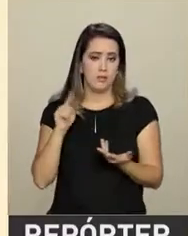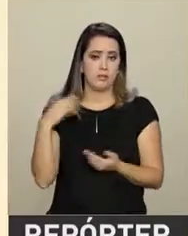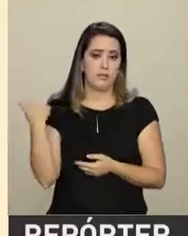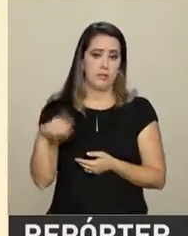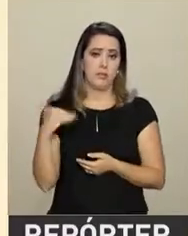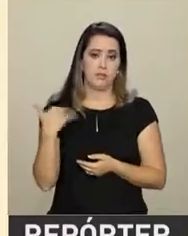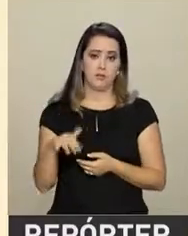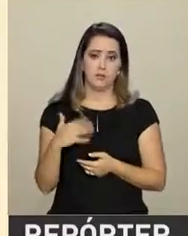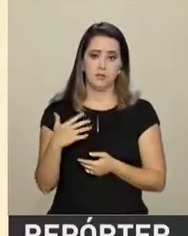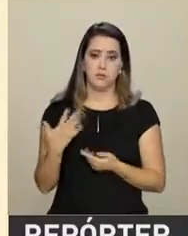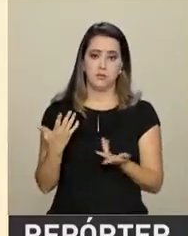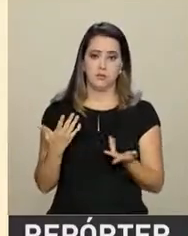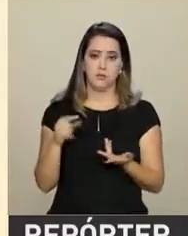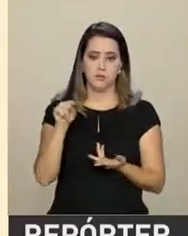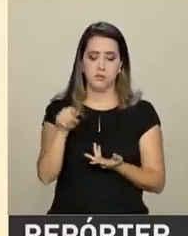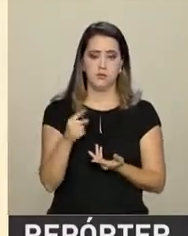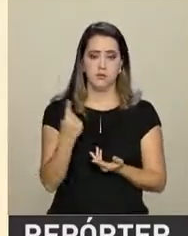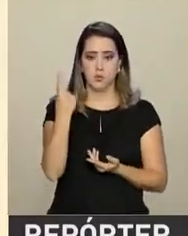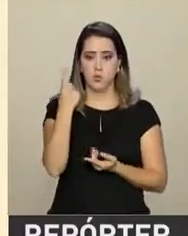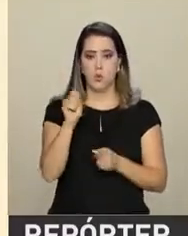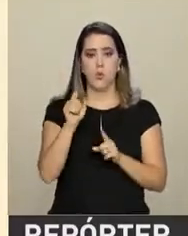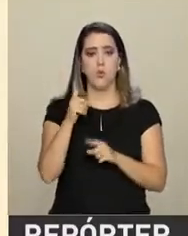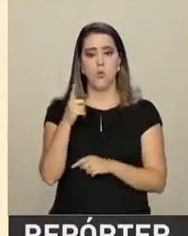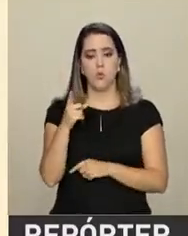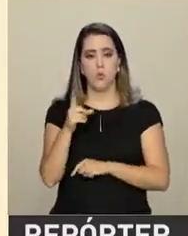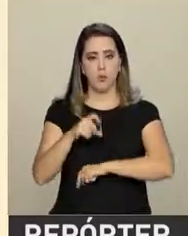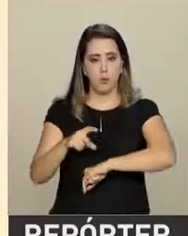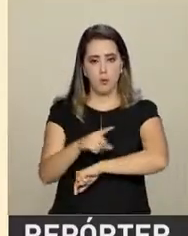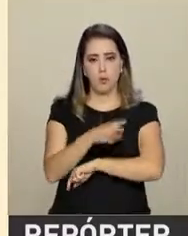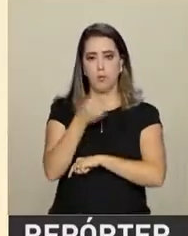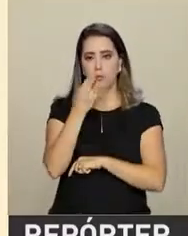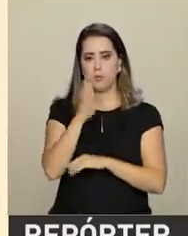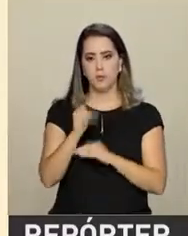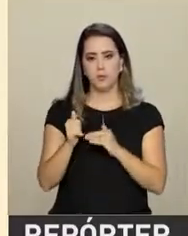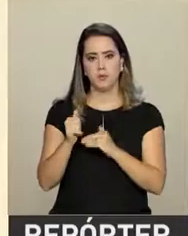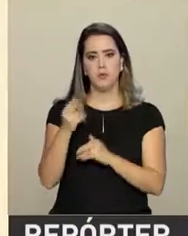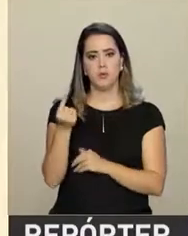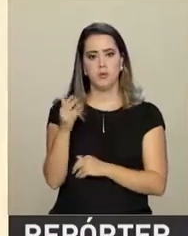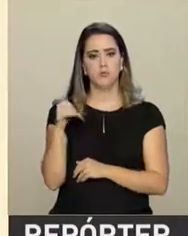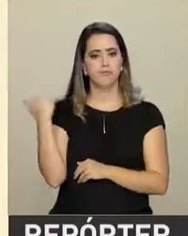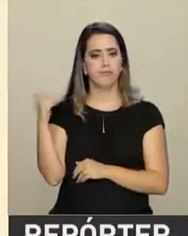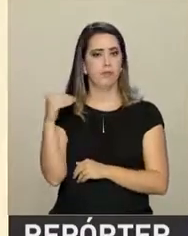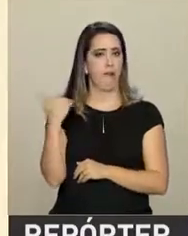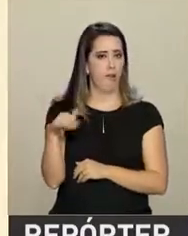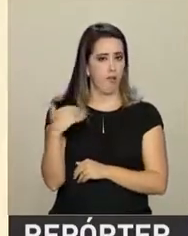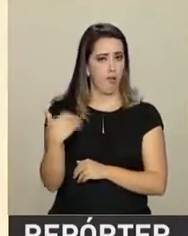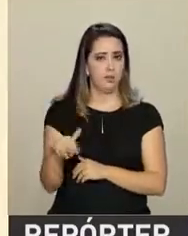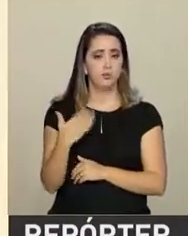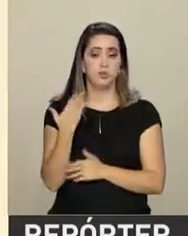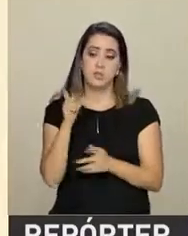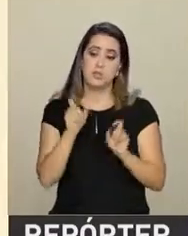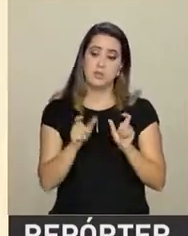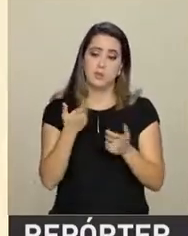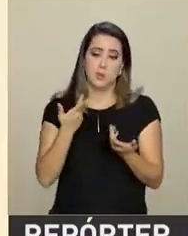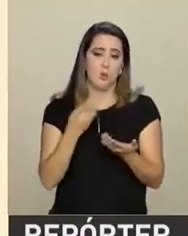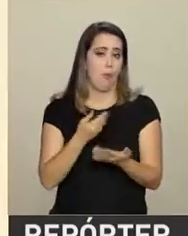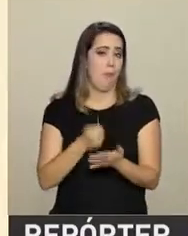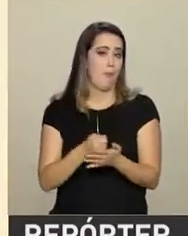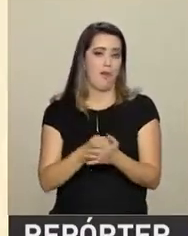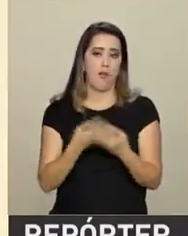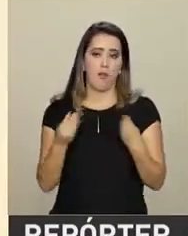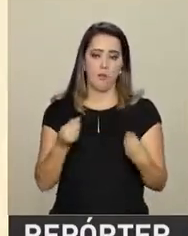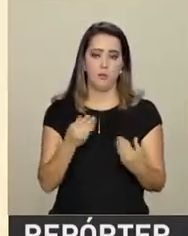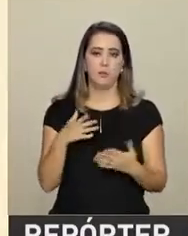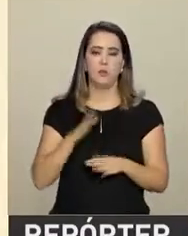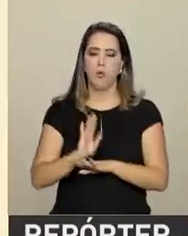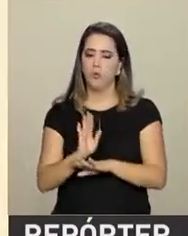caro né dependendo se você quer um repelente bom ele custa um pouco mais caro nem assim às vezes a gente não tem condições de comprar e